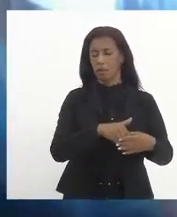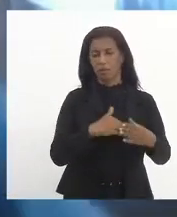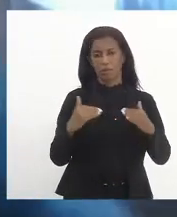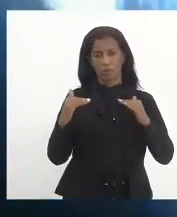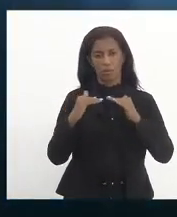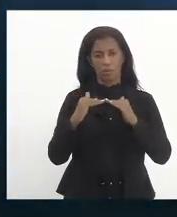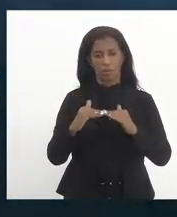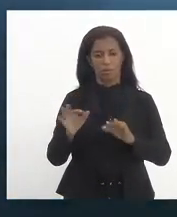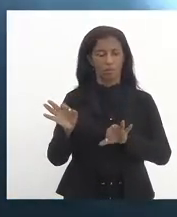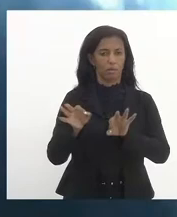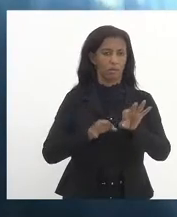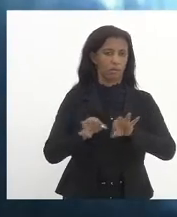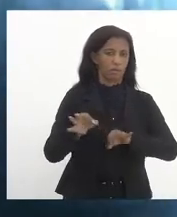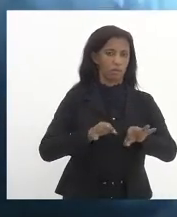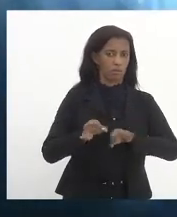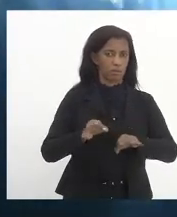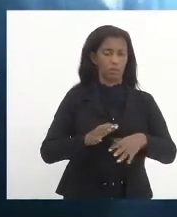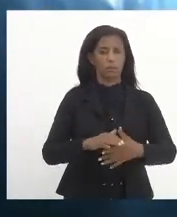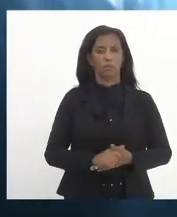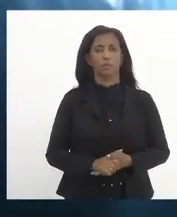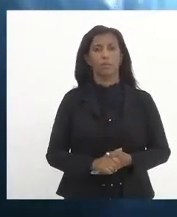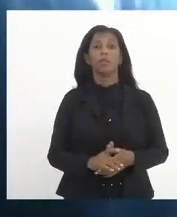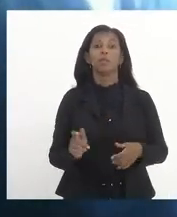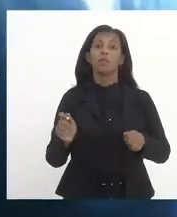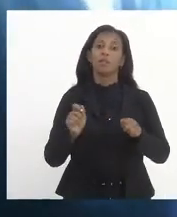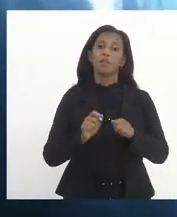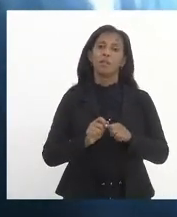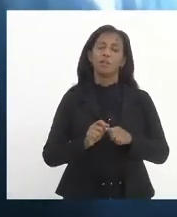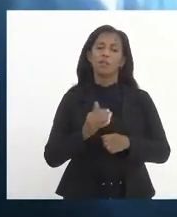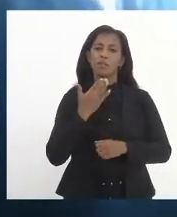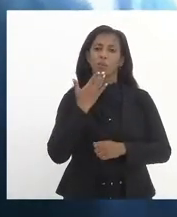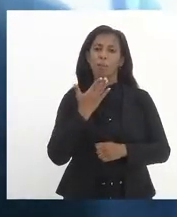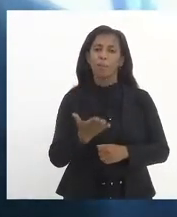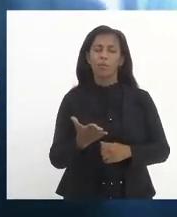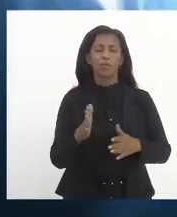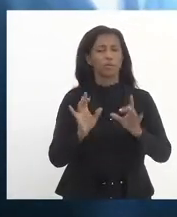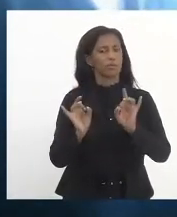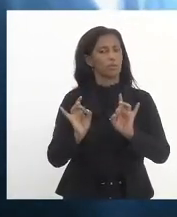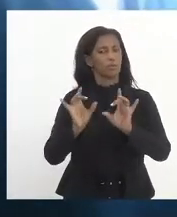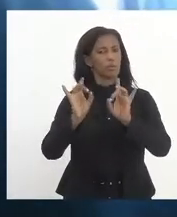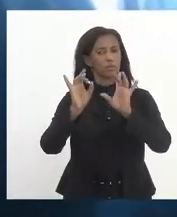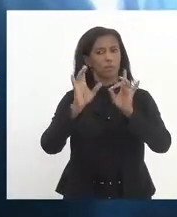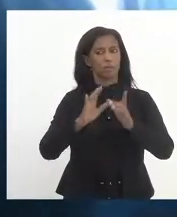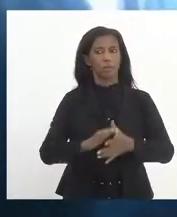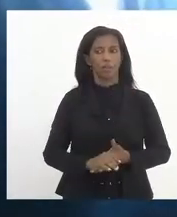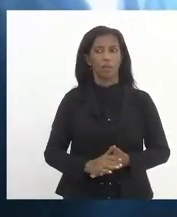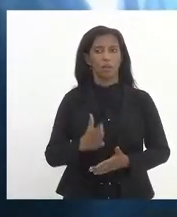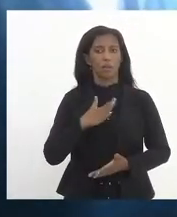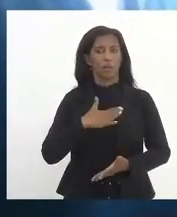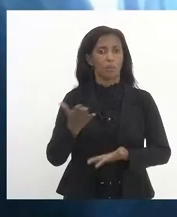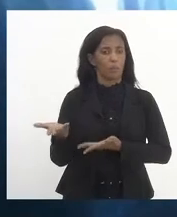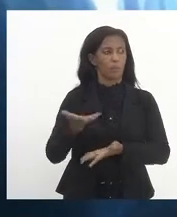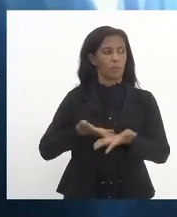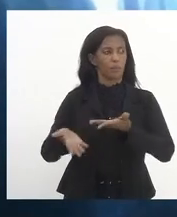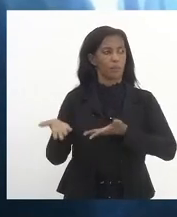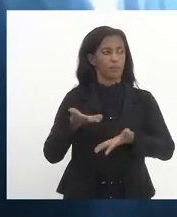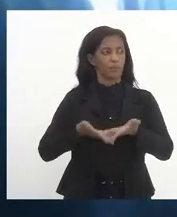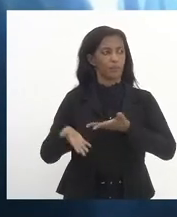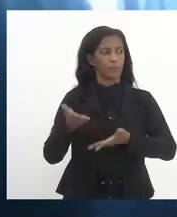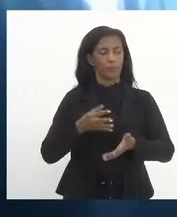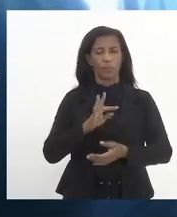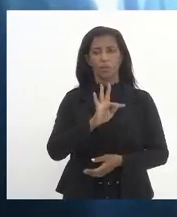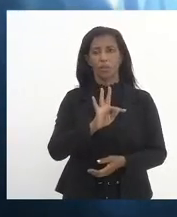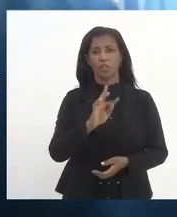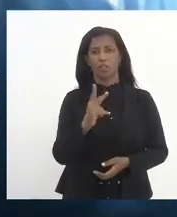favoravelmente ao projeto e fazer um apelo especial ao meu parceiro